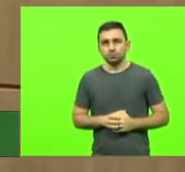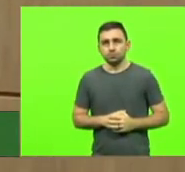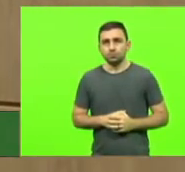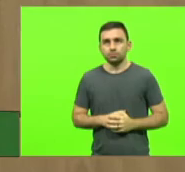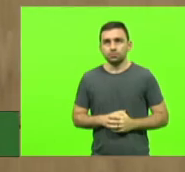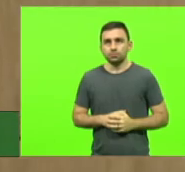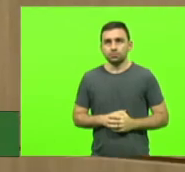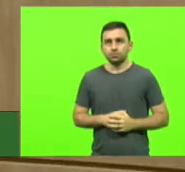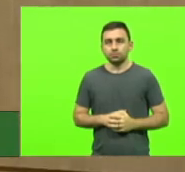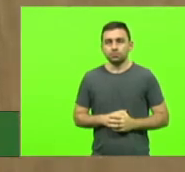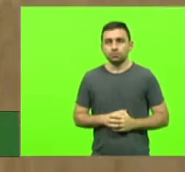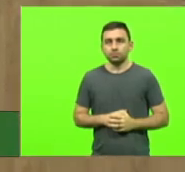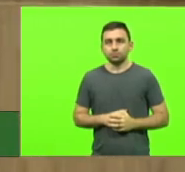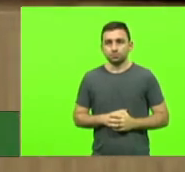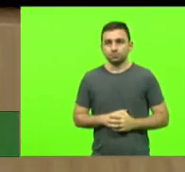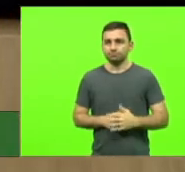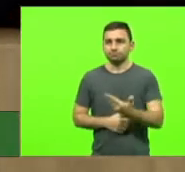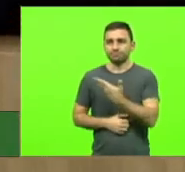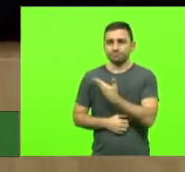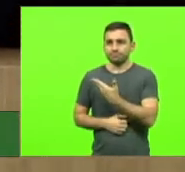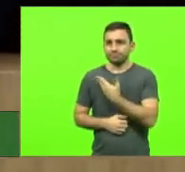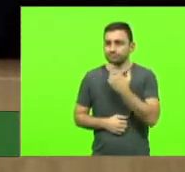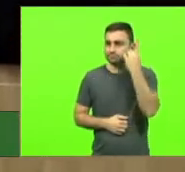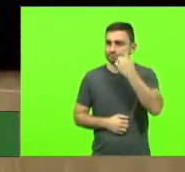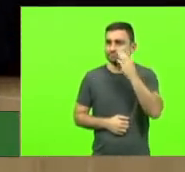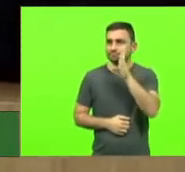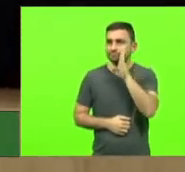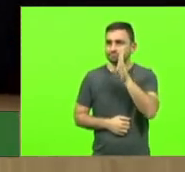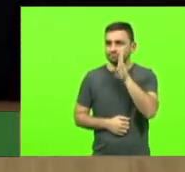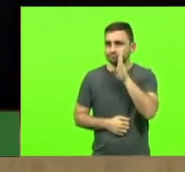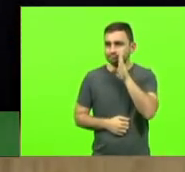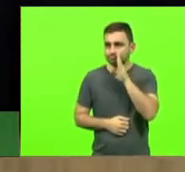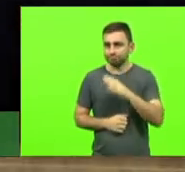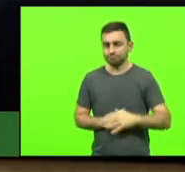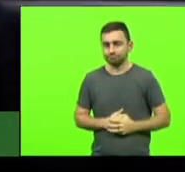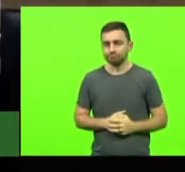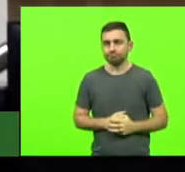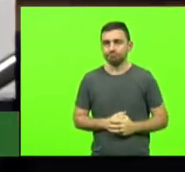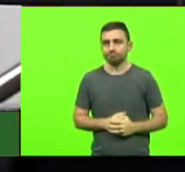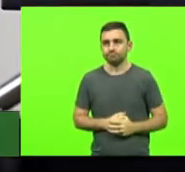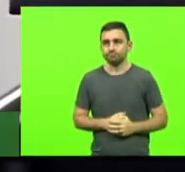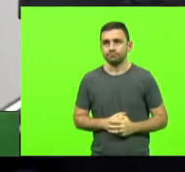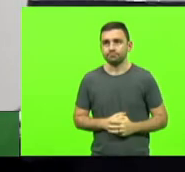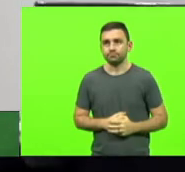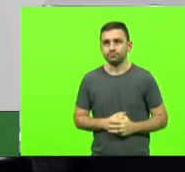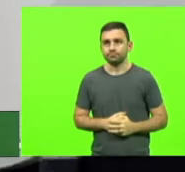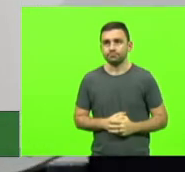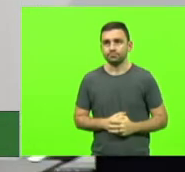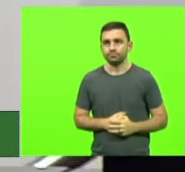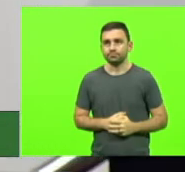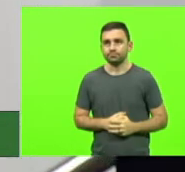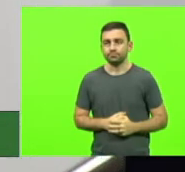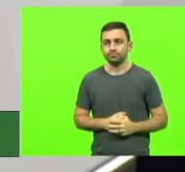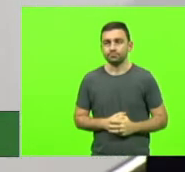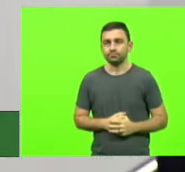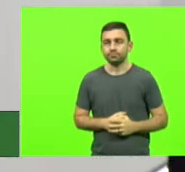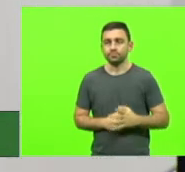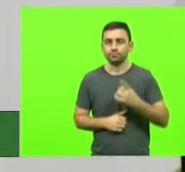Caro amigo deputado Nilson Berlanda, senhora deputada, senhores deputados,